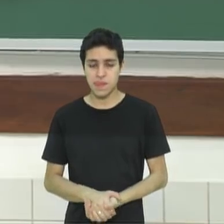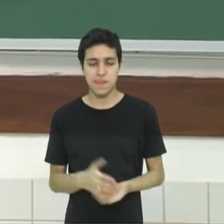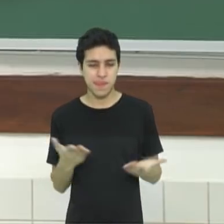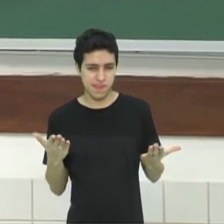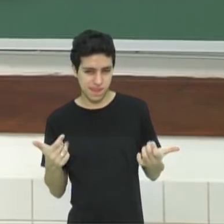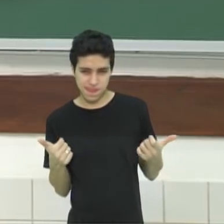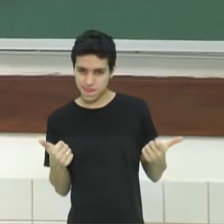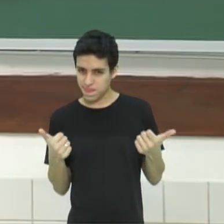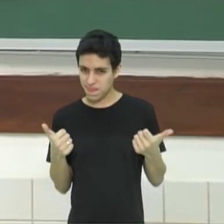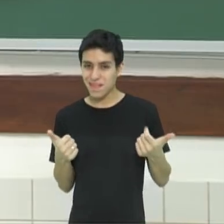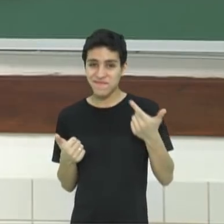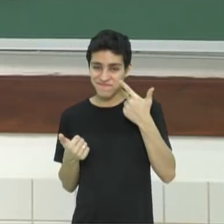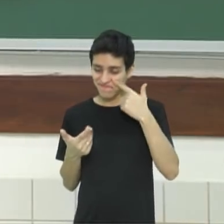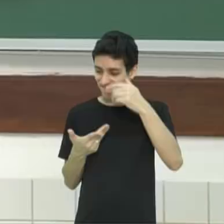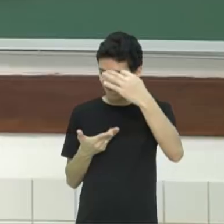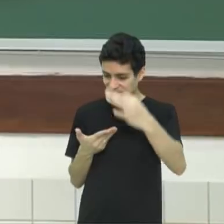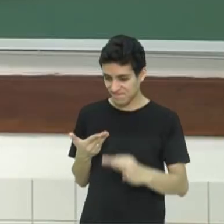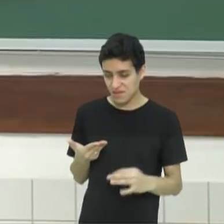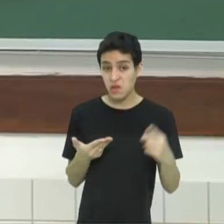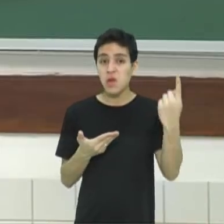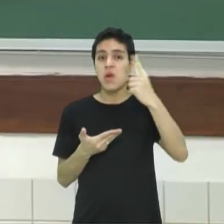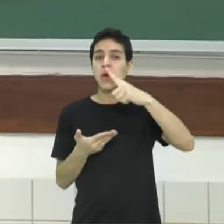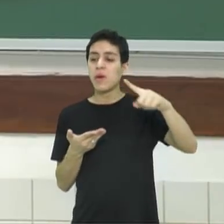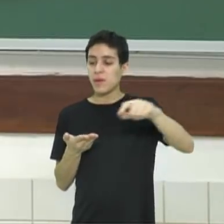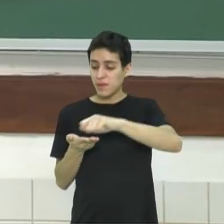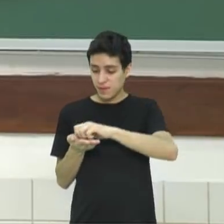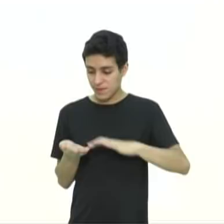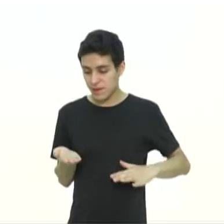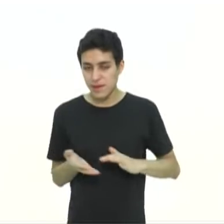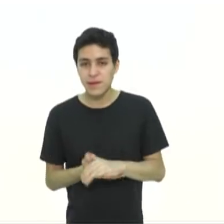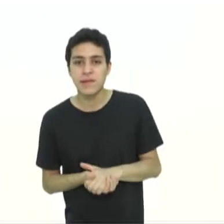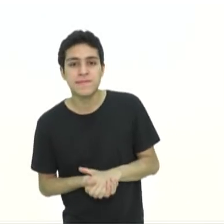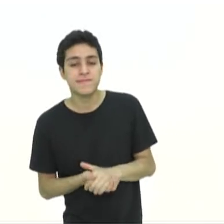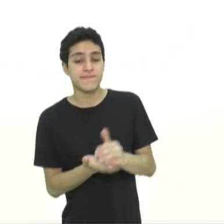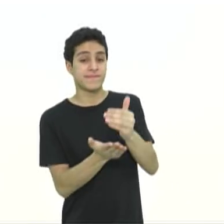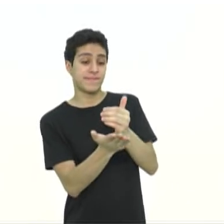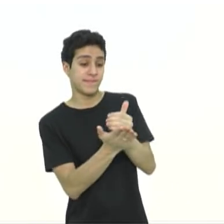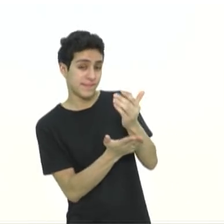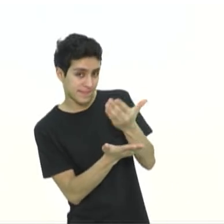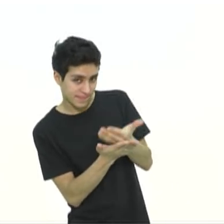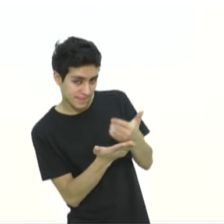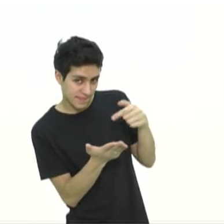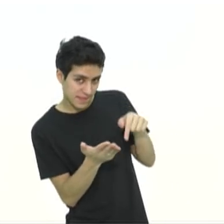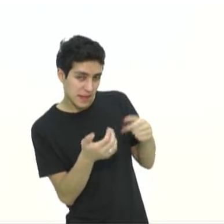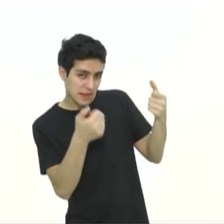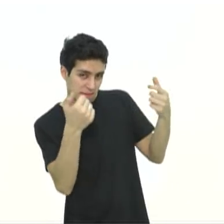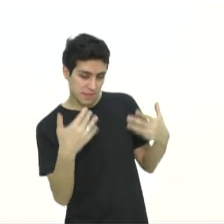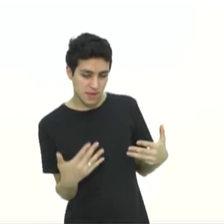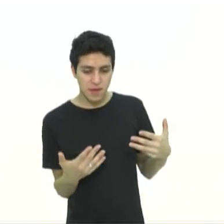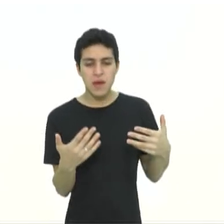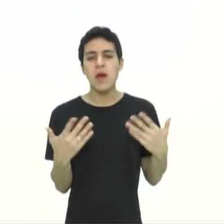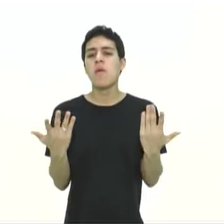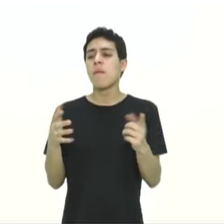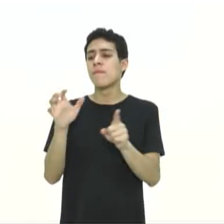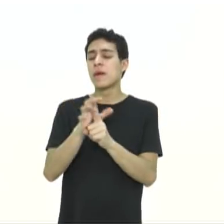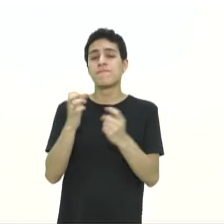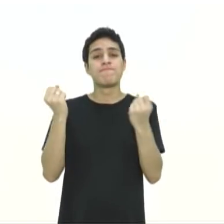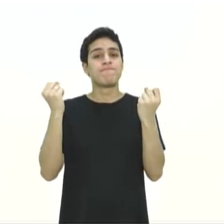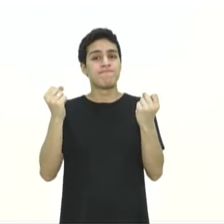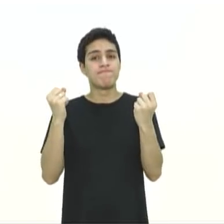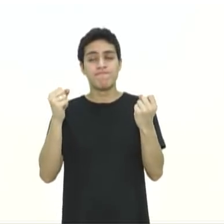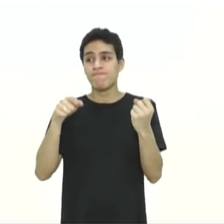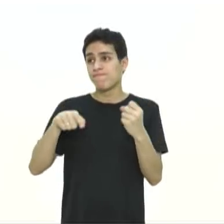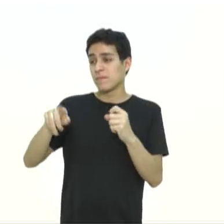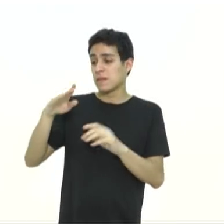Então vamos lá, pessoal, vamos à correção aí do nosso último exercício. A partir de nossa aula, cita o impacto mais imediato quanto ao desenvolvimento das